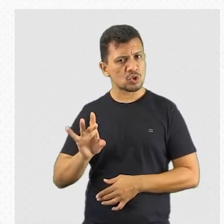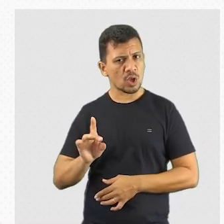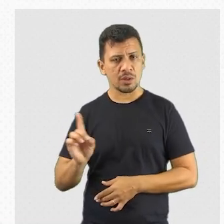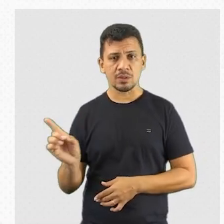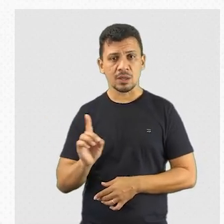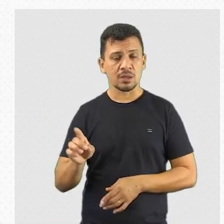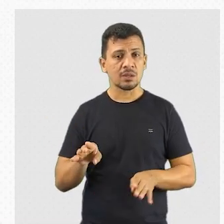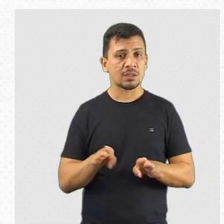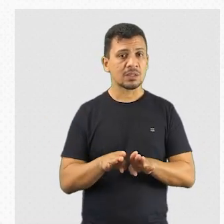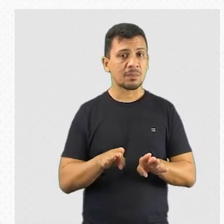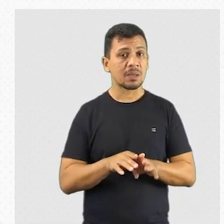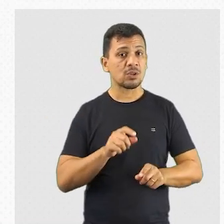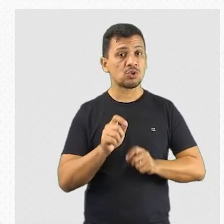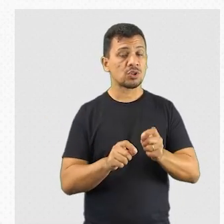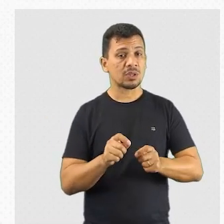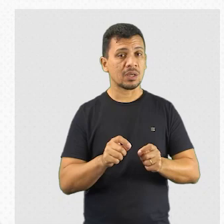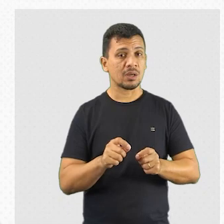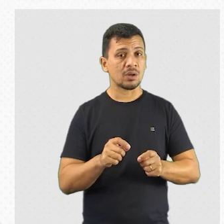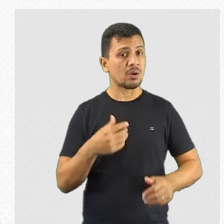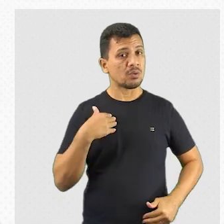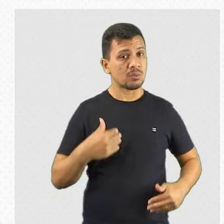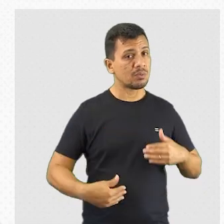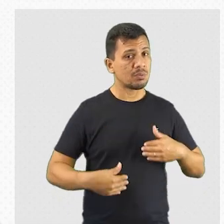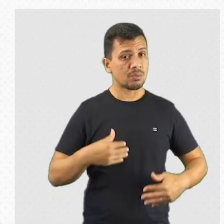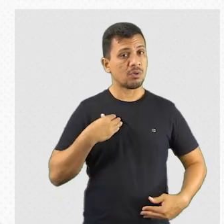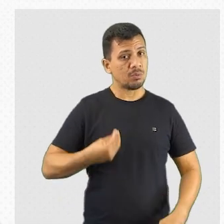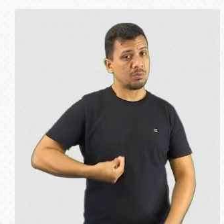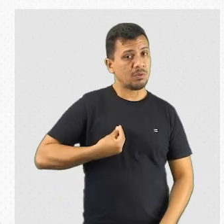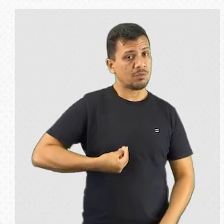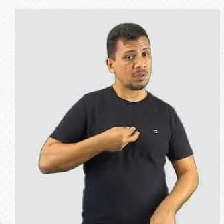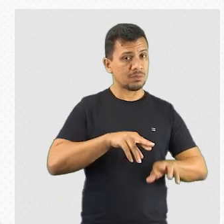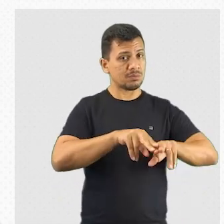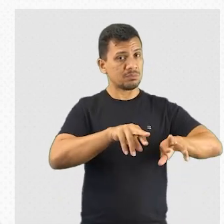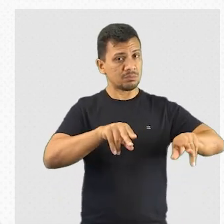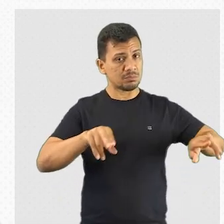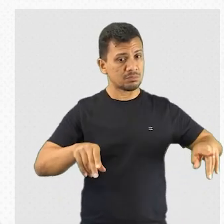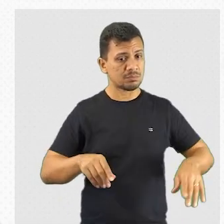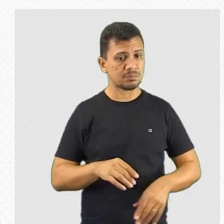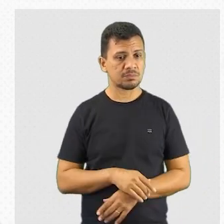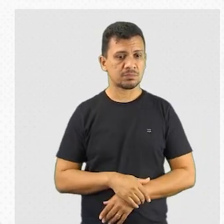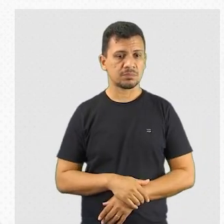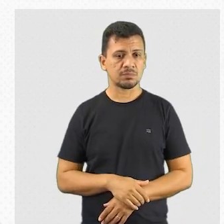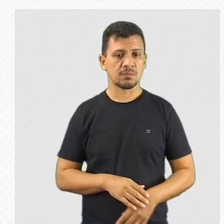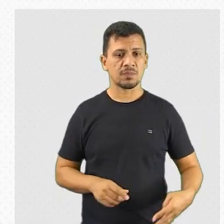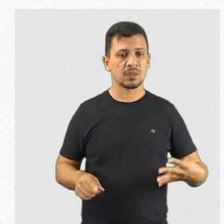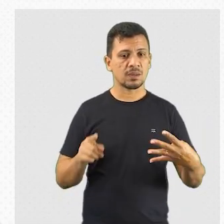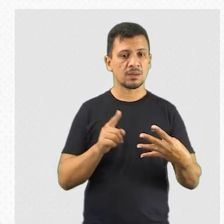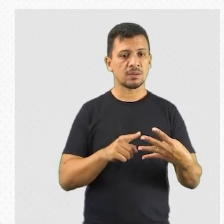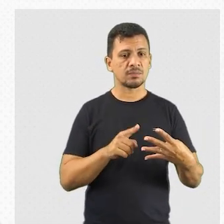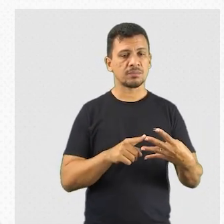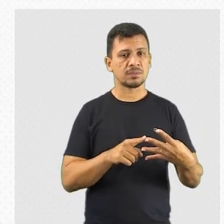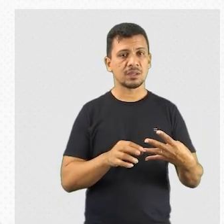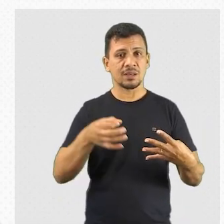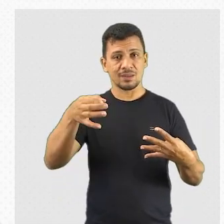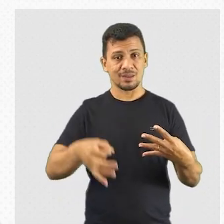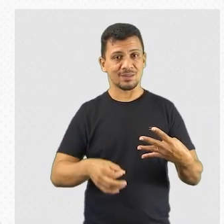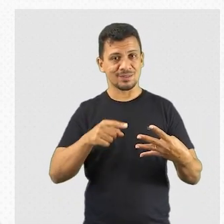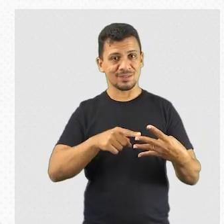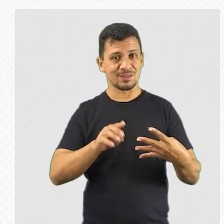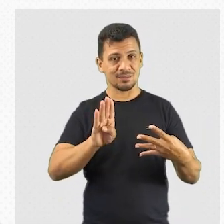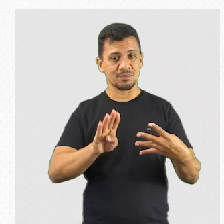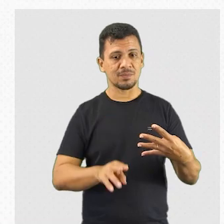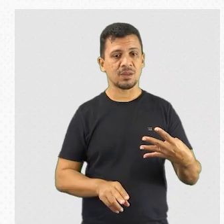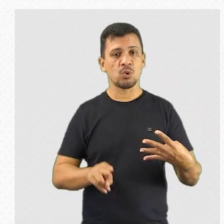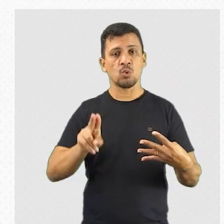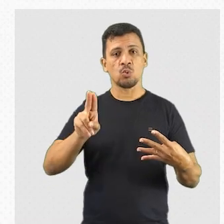relação à morfologia dos seres vivos, né? Tanto que, como diz a letra A letra B, que é a nossa resposta correta, ela é